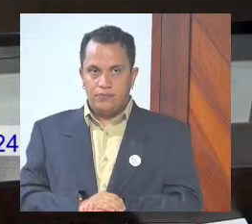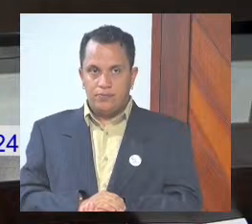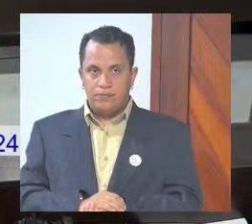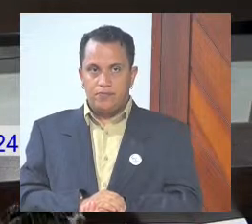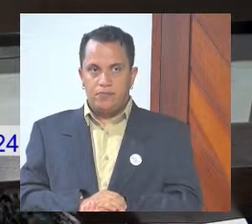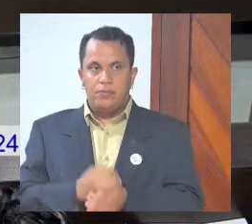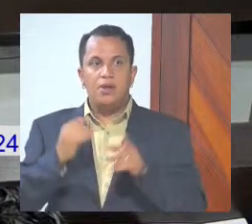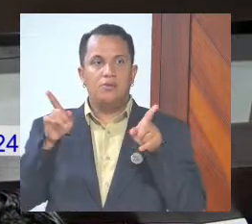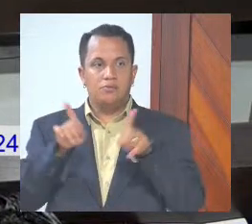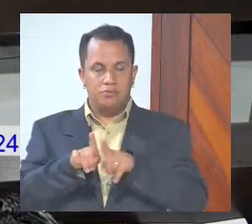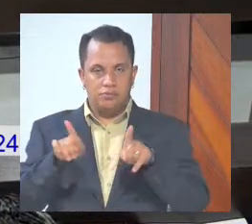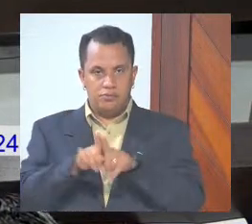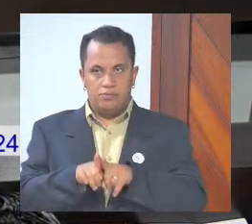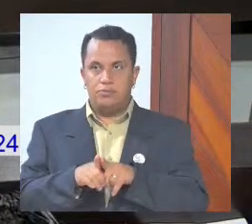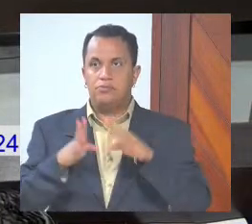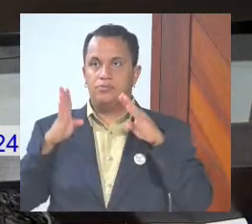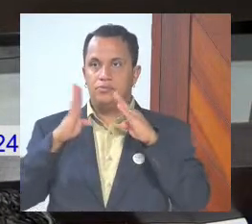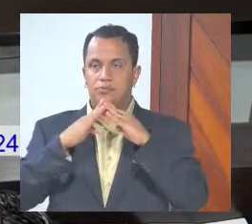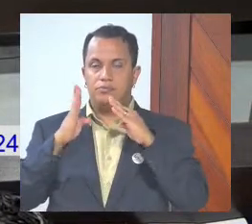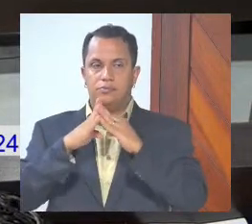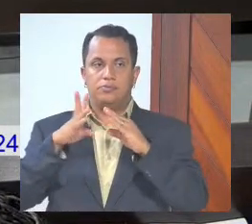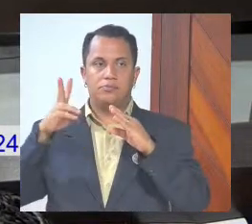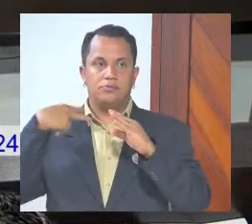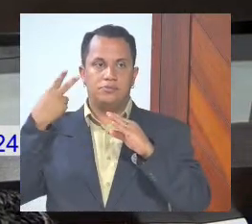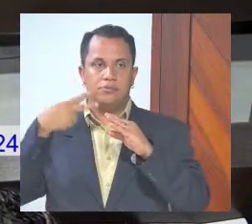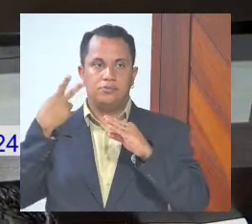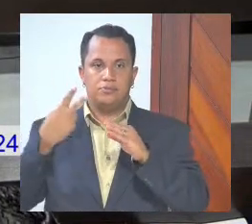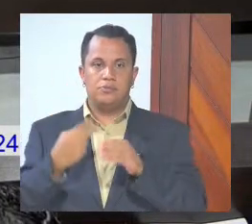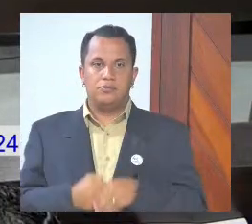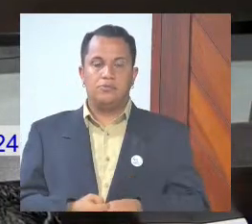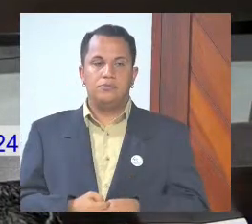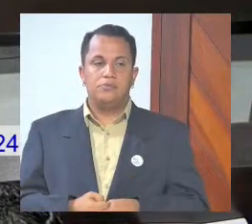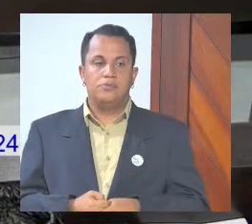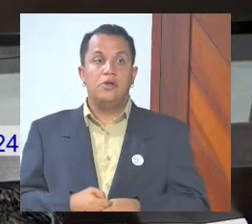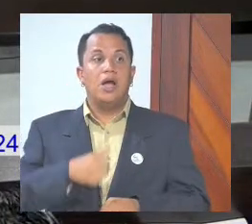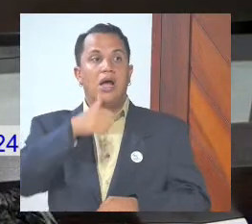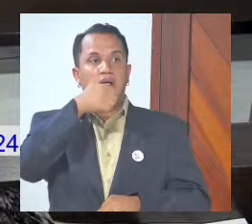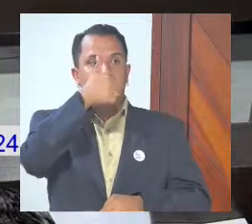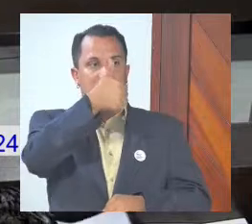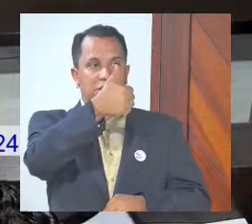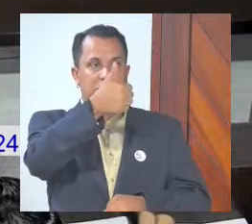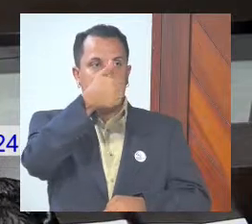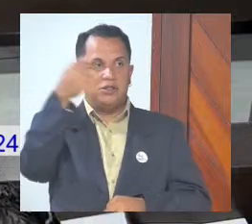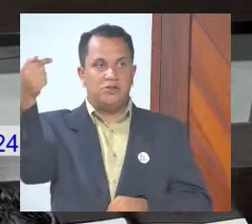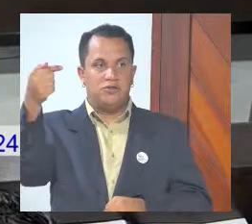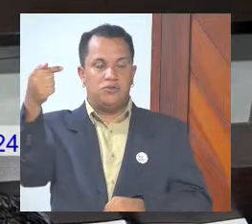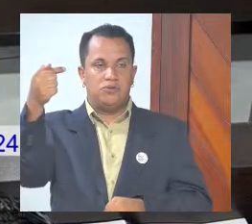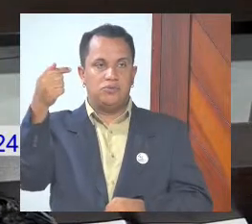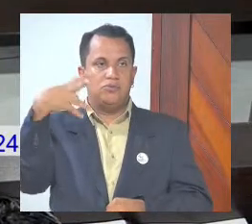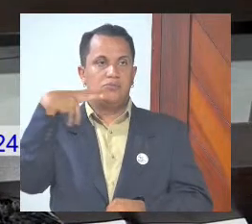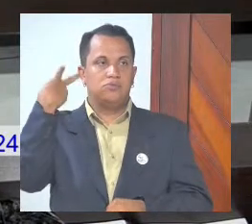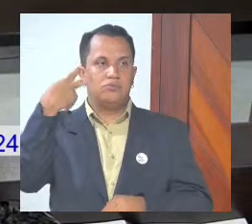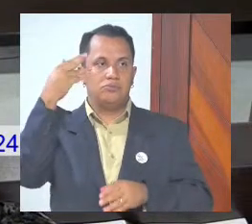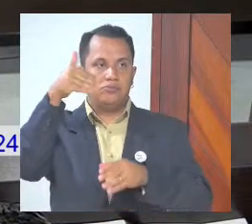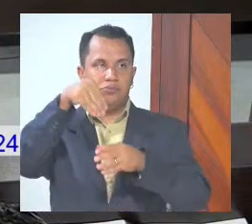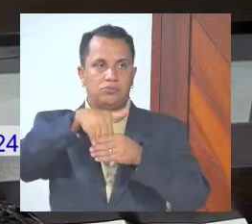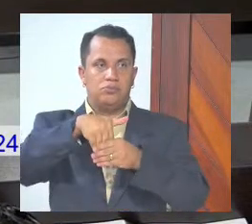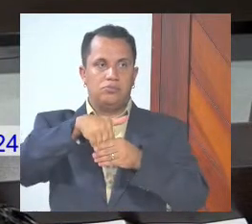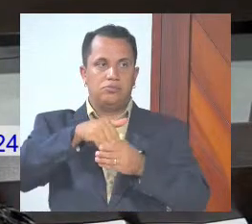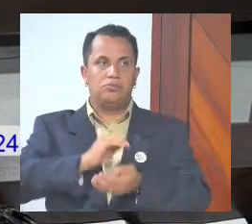Saúdo também a Câmara Municipal, composta por seus 17 vereadores,